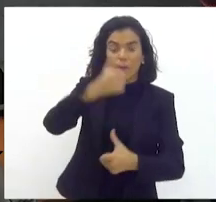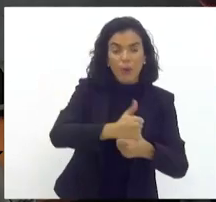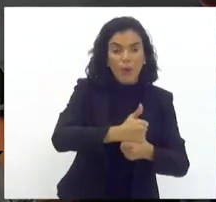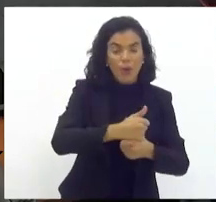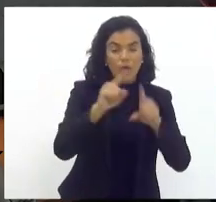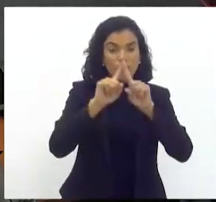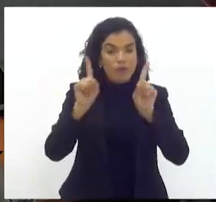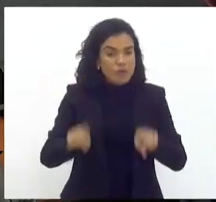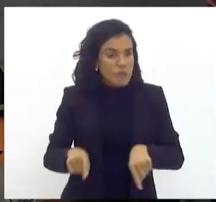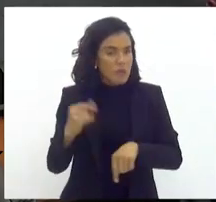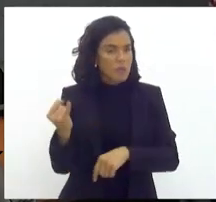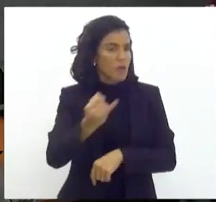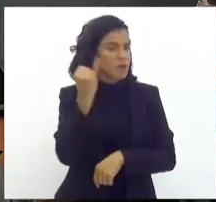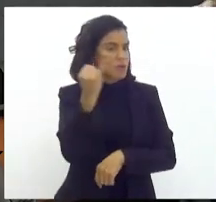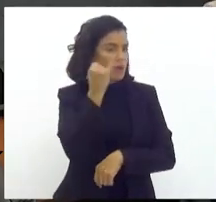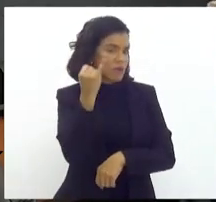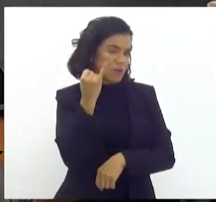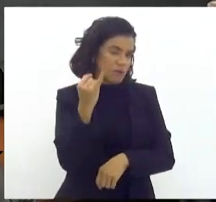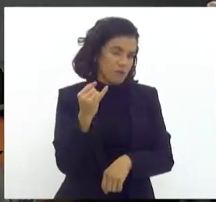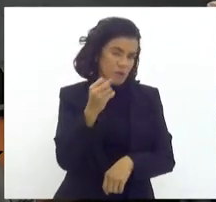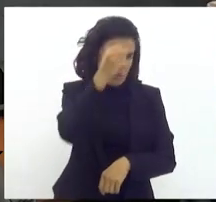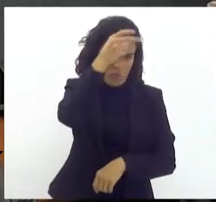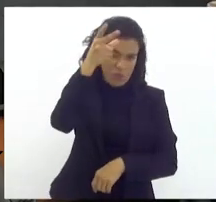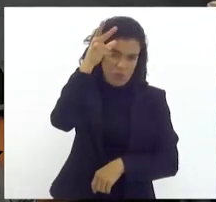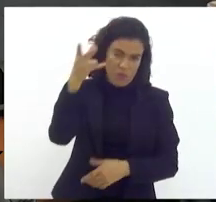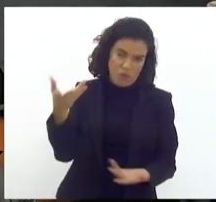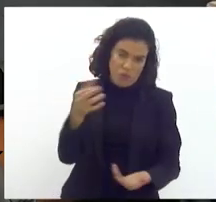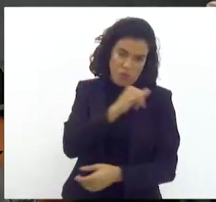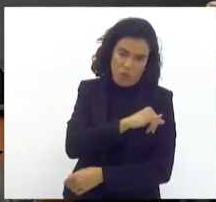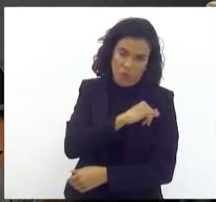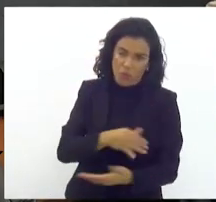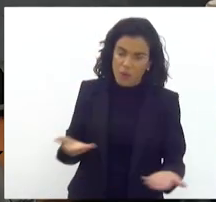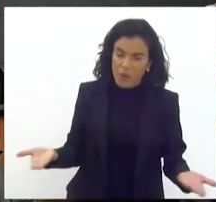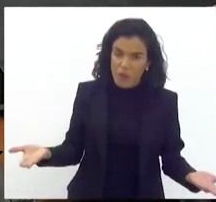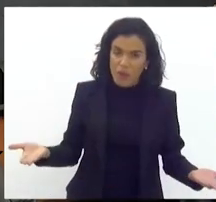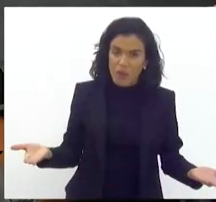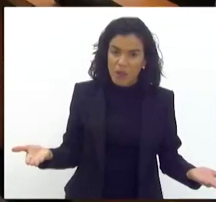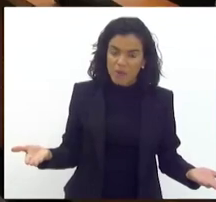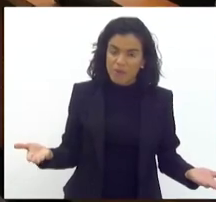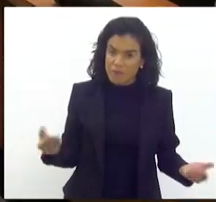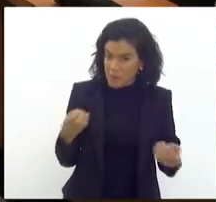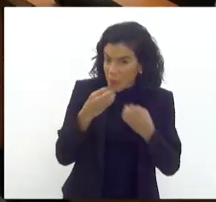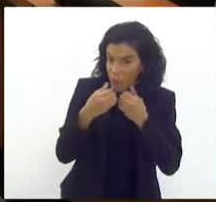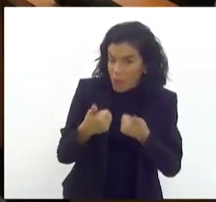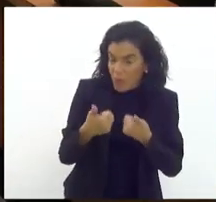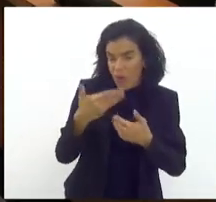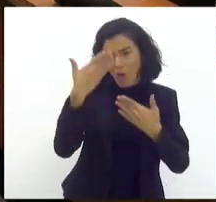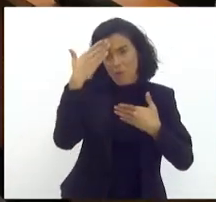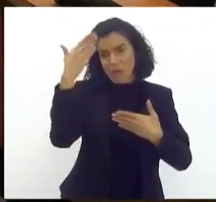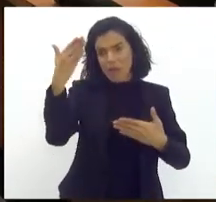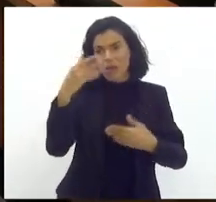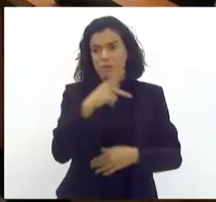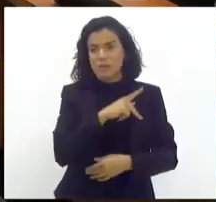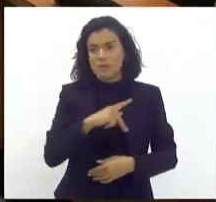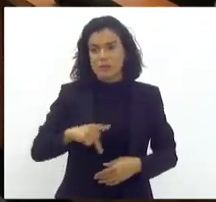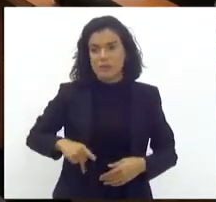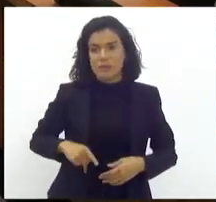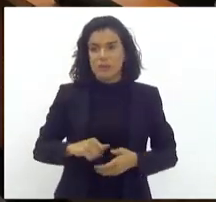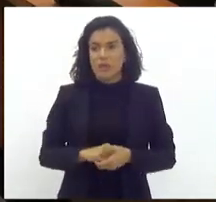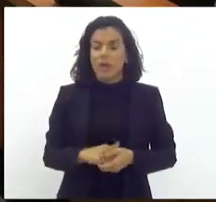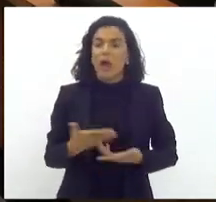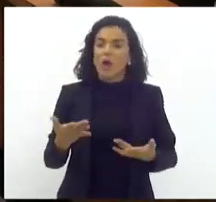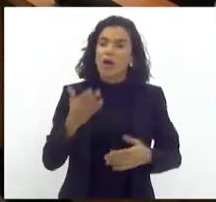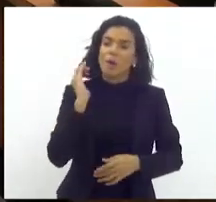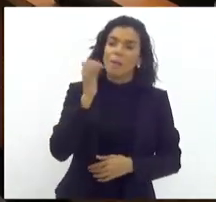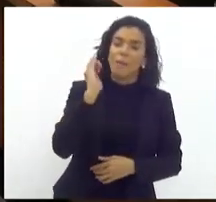de importância no estado no município do Rio de Janeiro Tá bom muito obrigado Presidente fica aqui